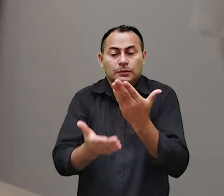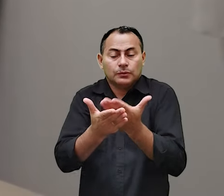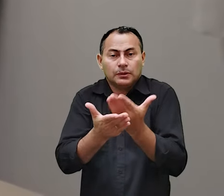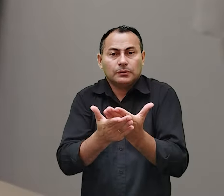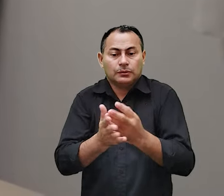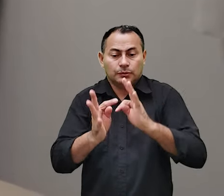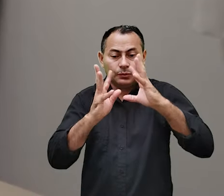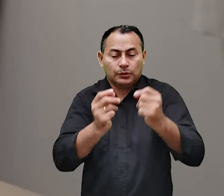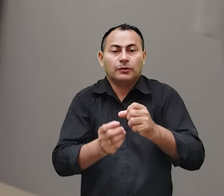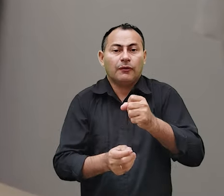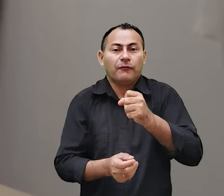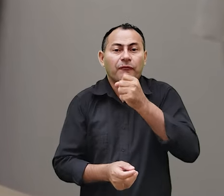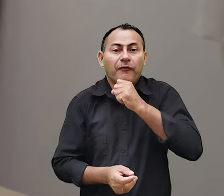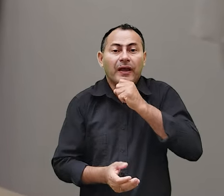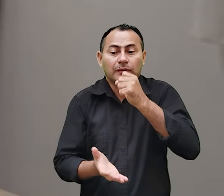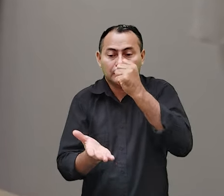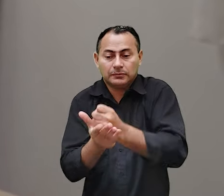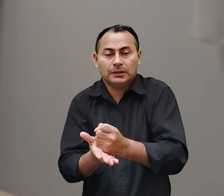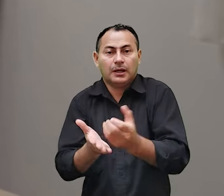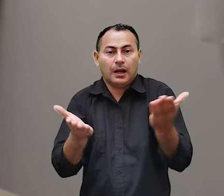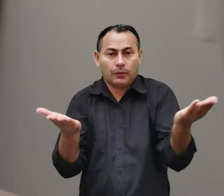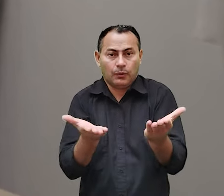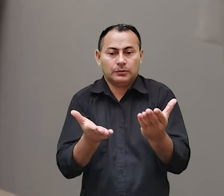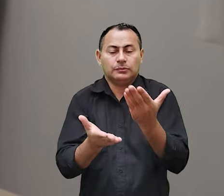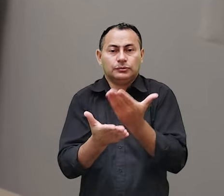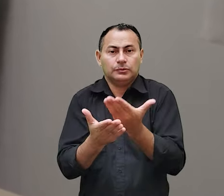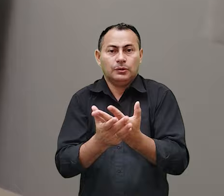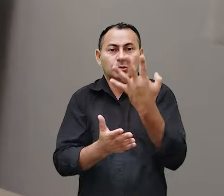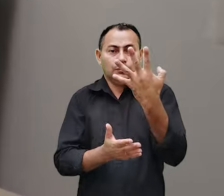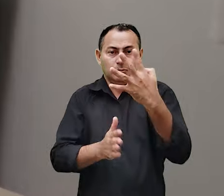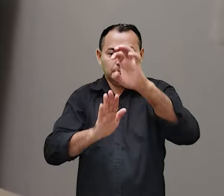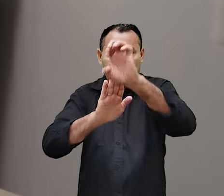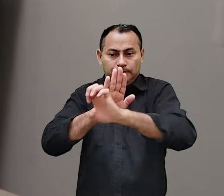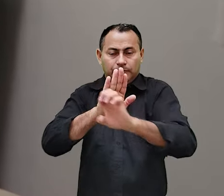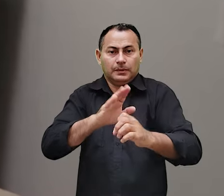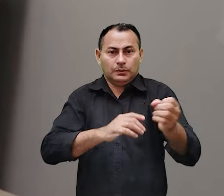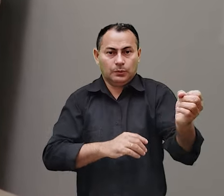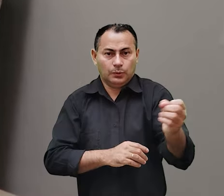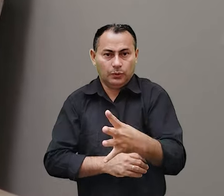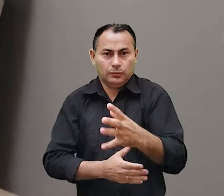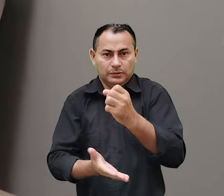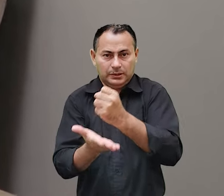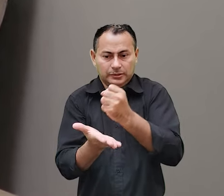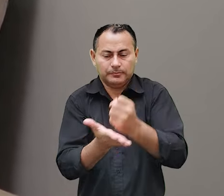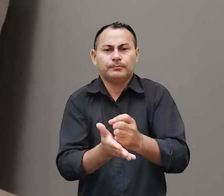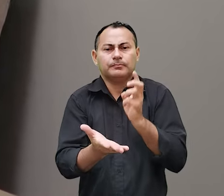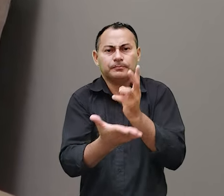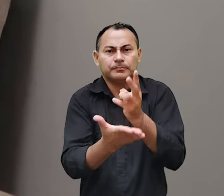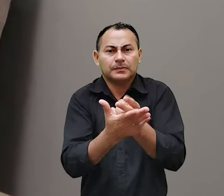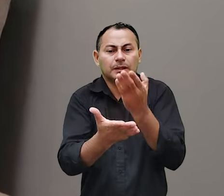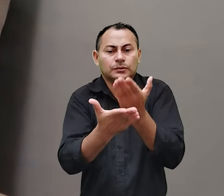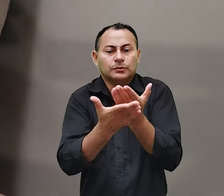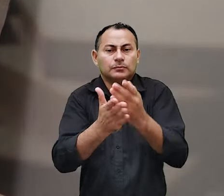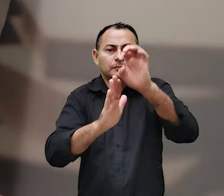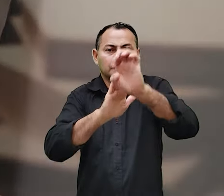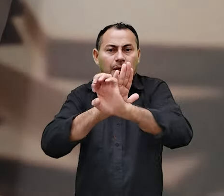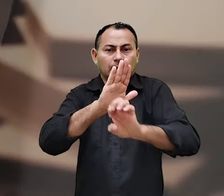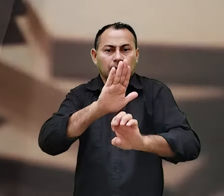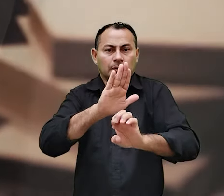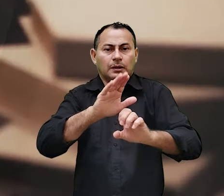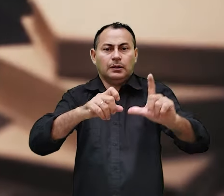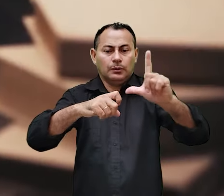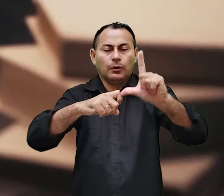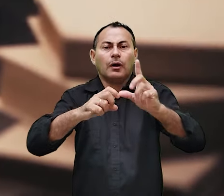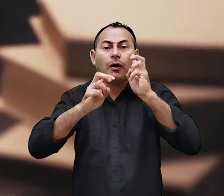Bíblia. Já estudamos todo o Velho Testamento e agora estamos estudando os 4 evangelhos do Novo Testamento. Continuando o estudo